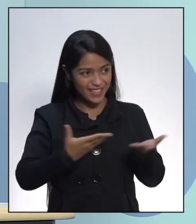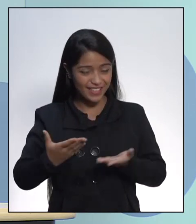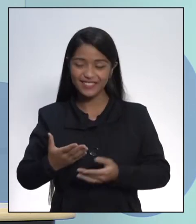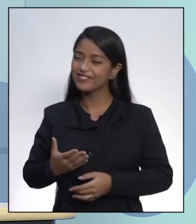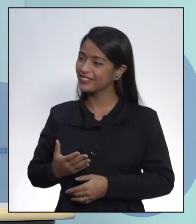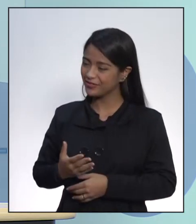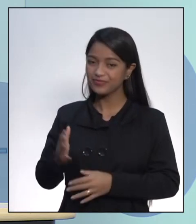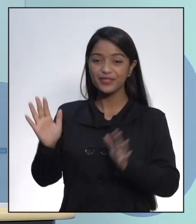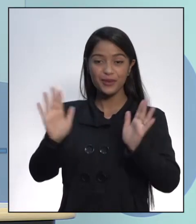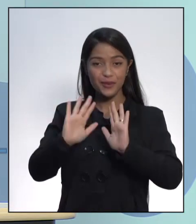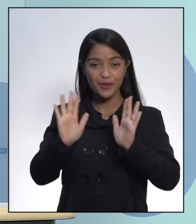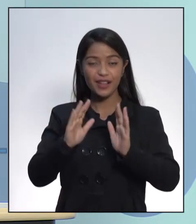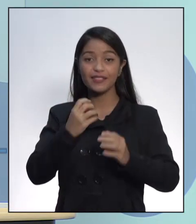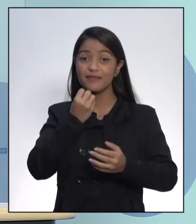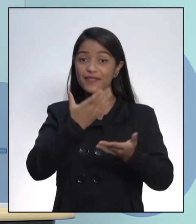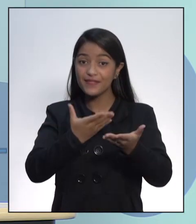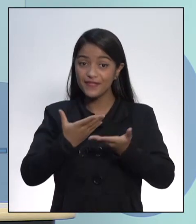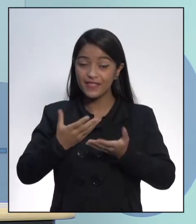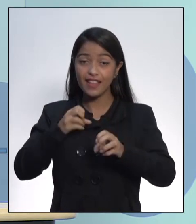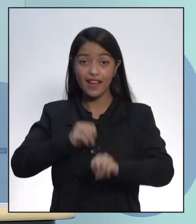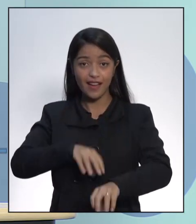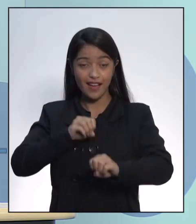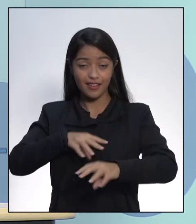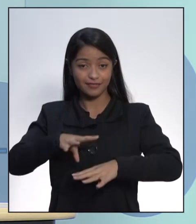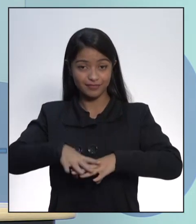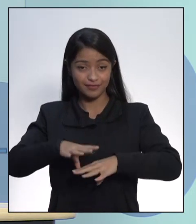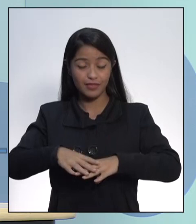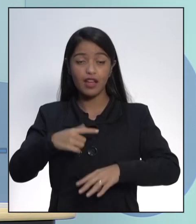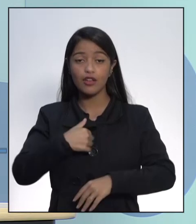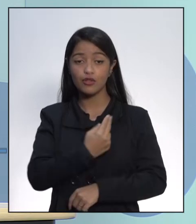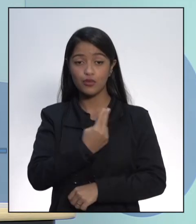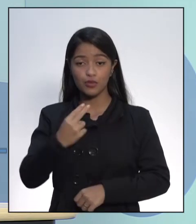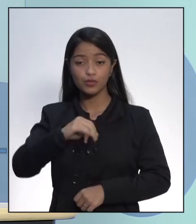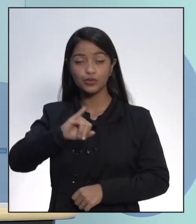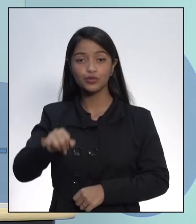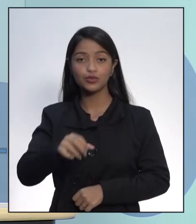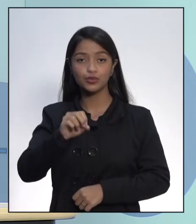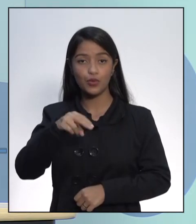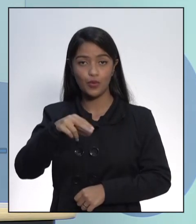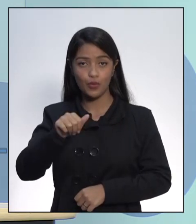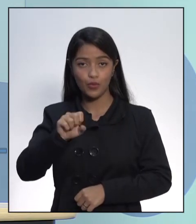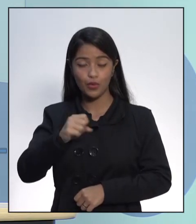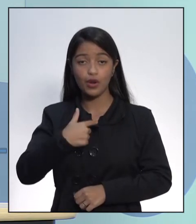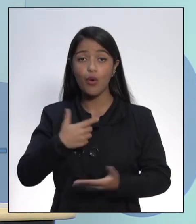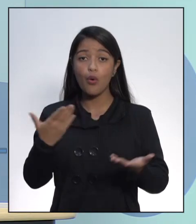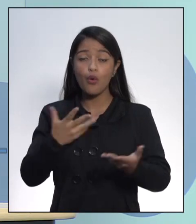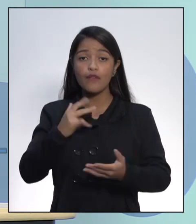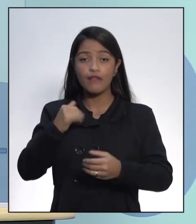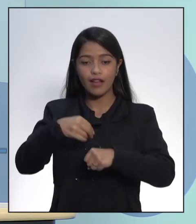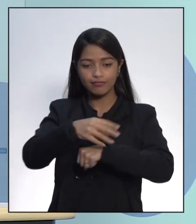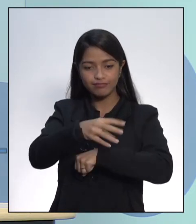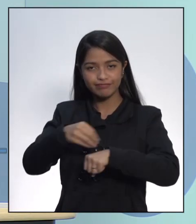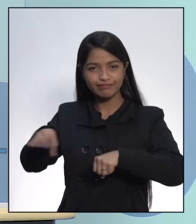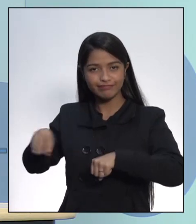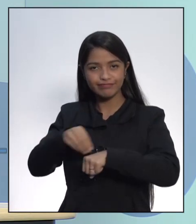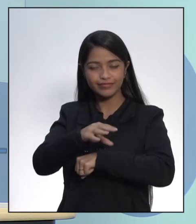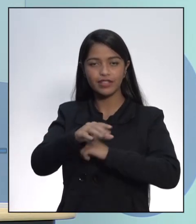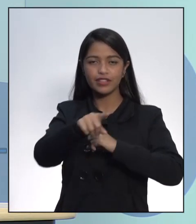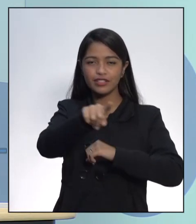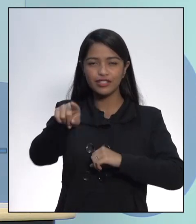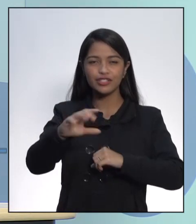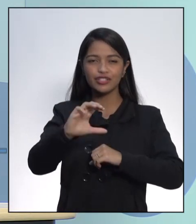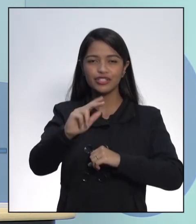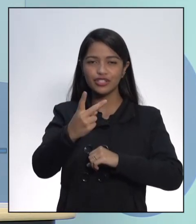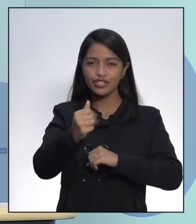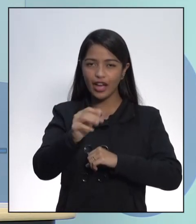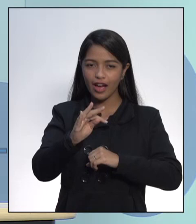nome é Jonas, eu vou ser o mediador aqui de vocês. Hoje eu vou estar no chat aqui acompanhando o que vocês estão falando, o que vocês estão dizendo,